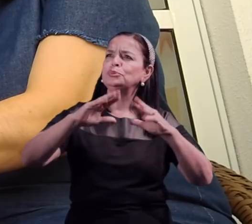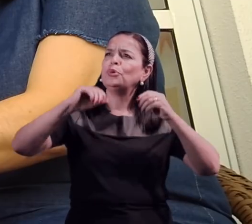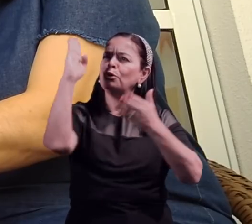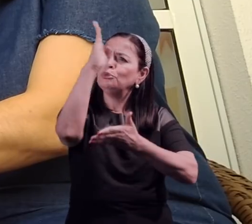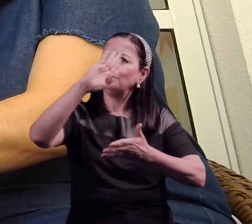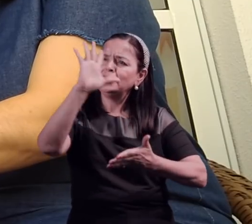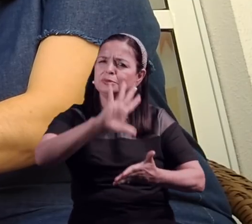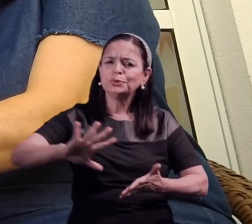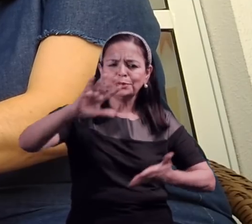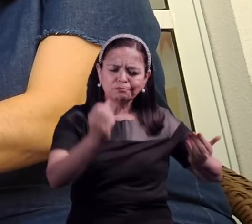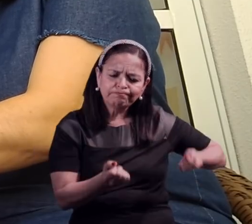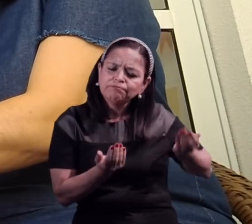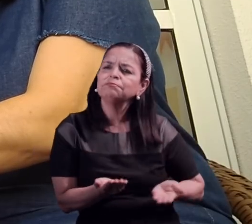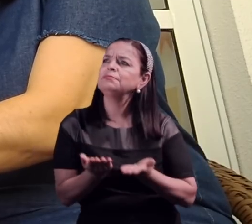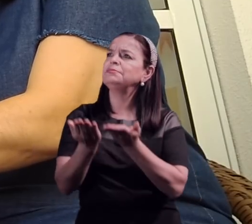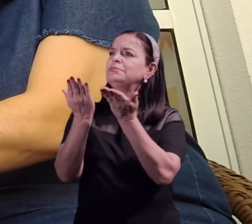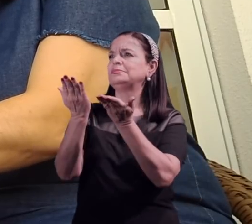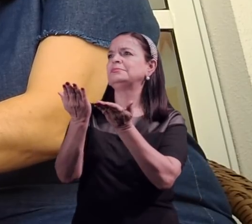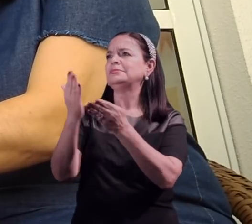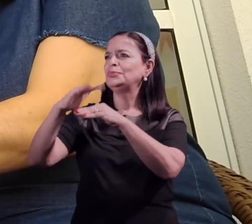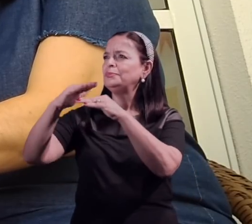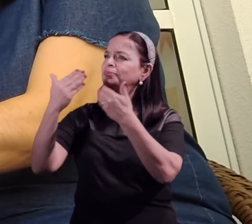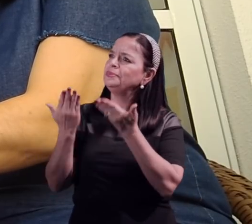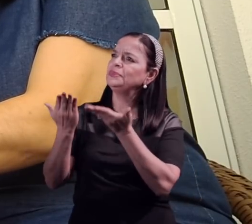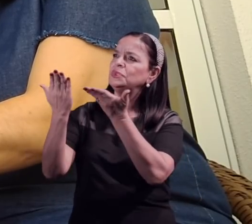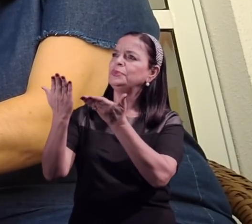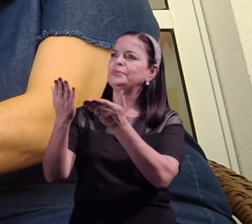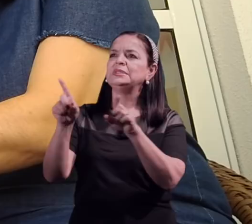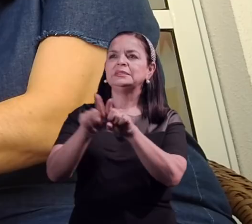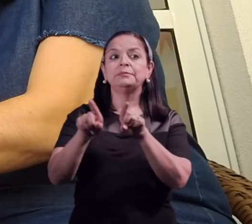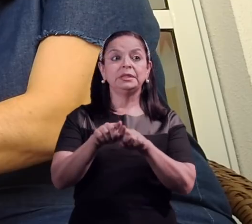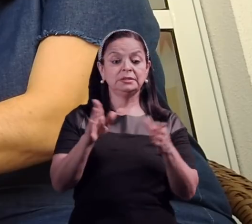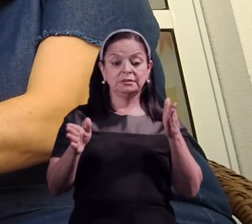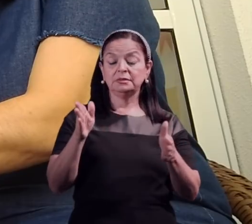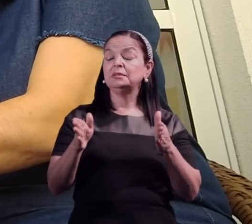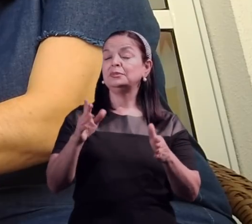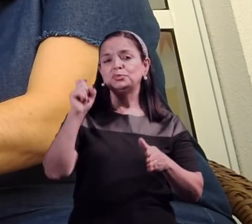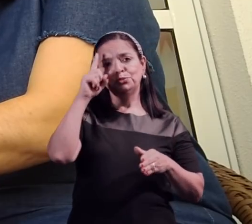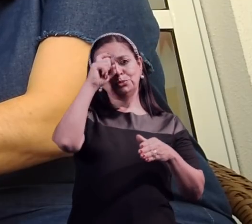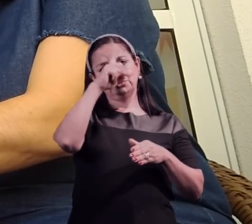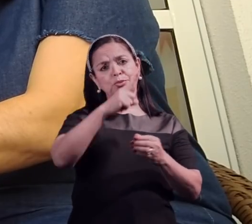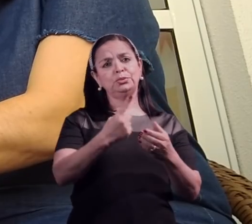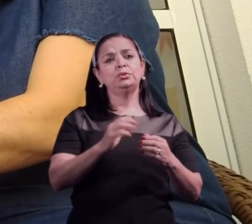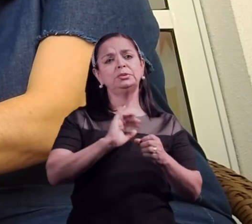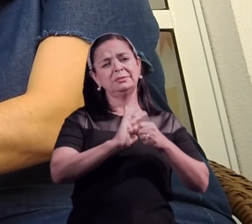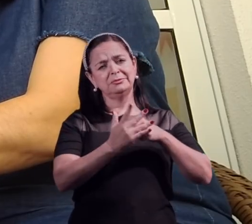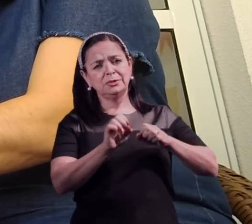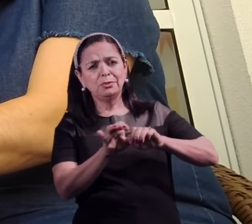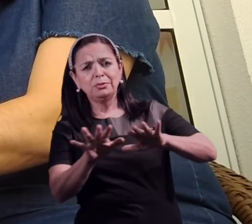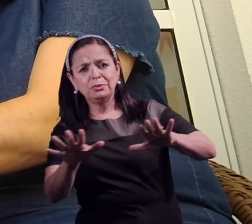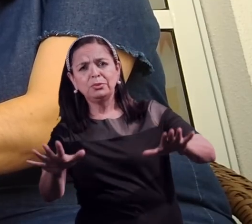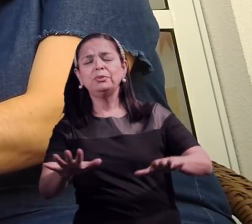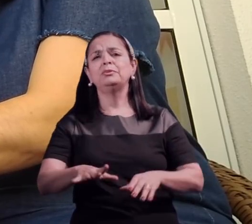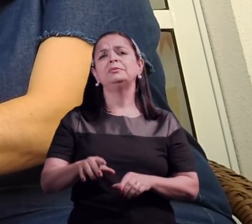nação debaixo das Tuas mãos, Senhor. Pai, neste tempo que estamos vivendo de pandemia e de isolamento, que a Tua mão